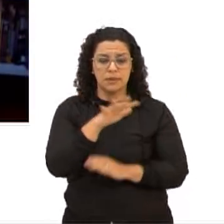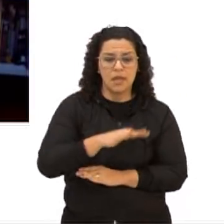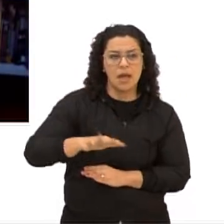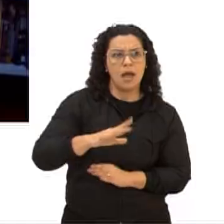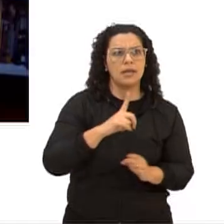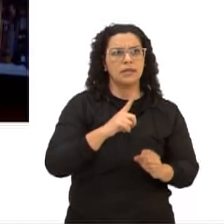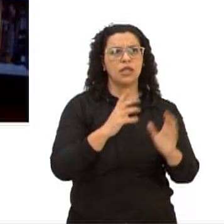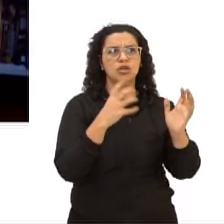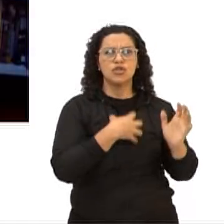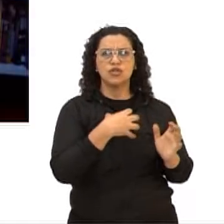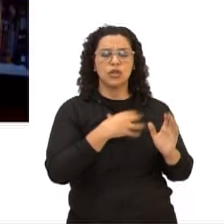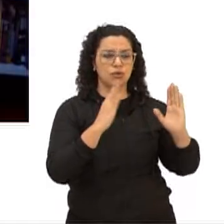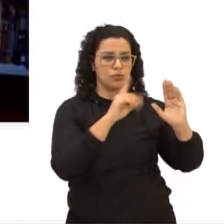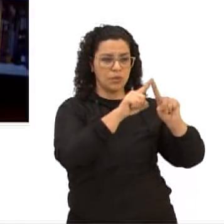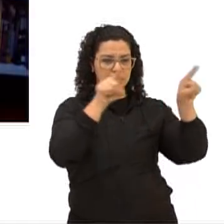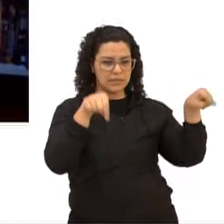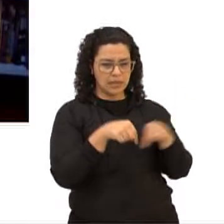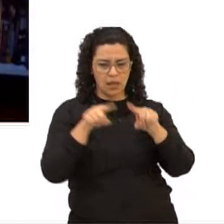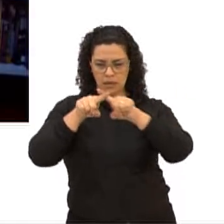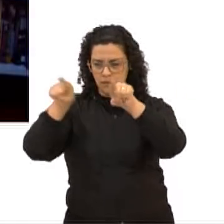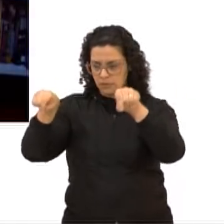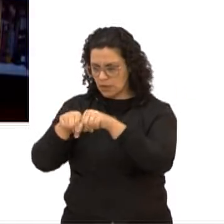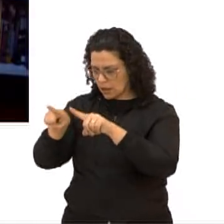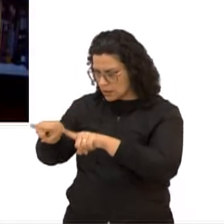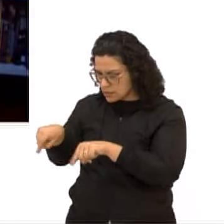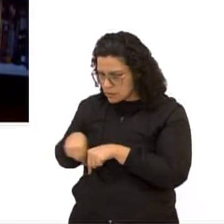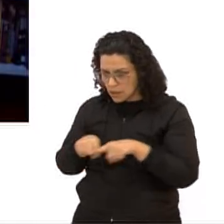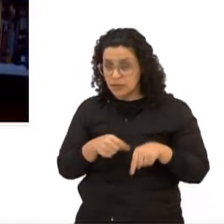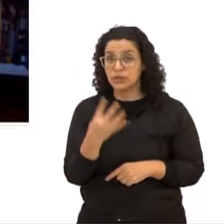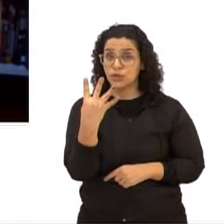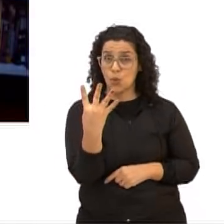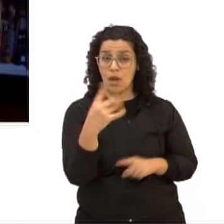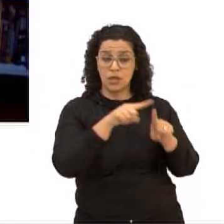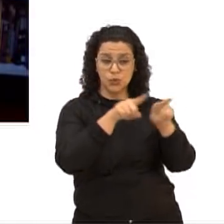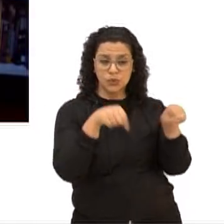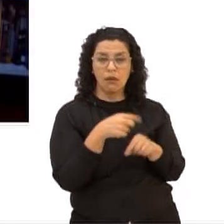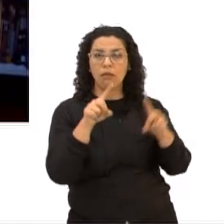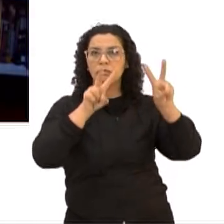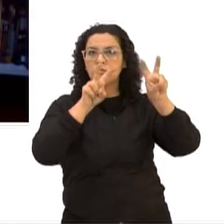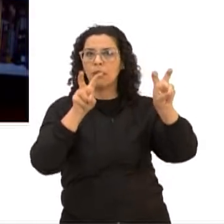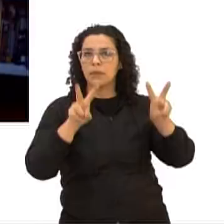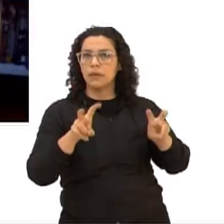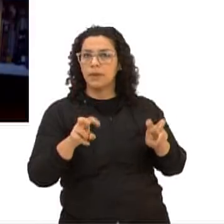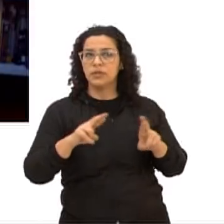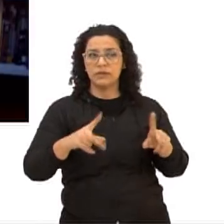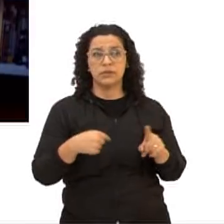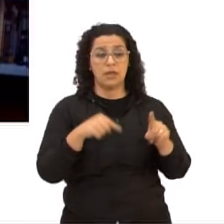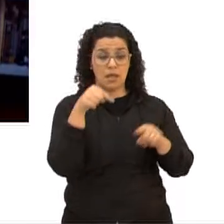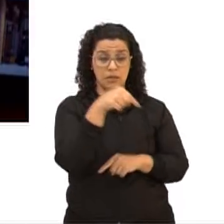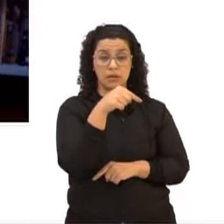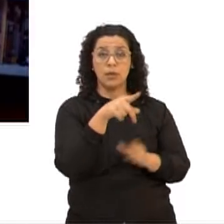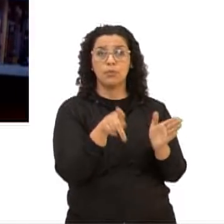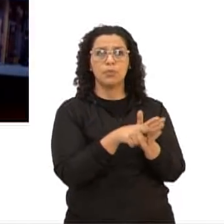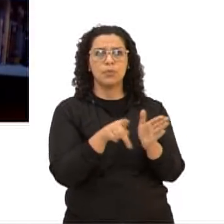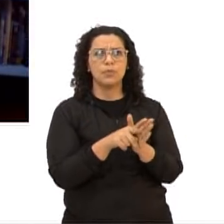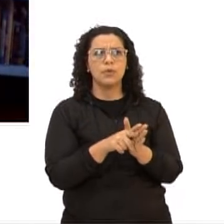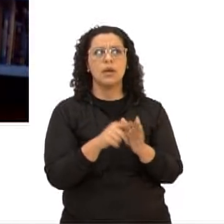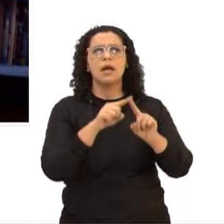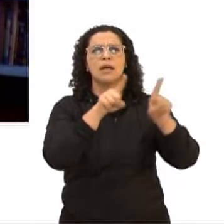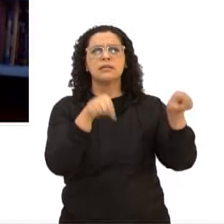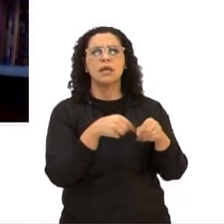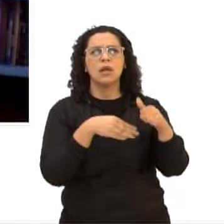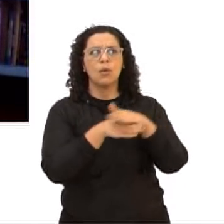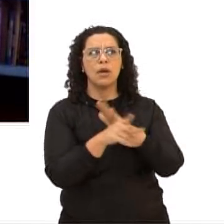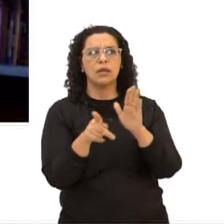espaço com uma sala com o tema, com cada um desses temas, né? Então, essa primeira sala aqui é a sala onde a gente